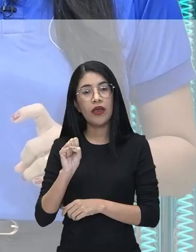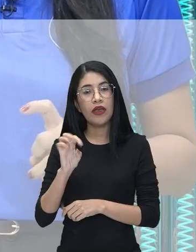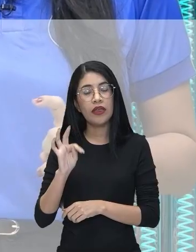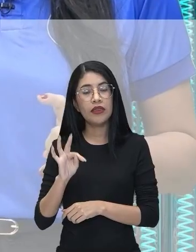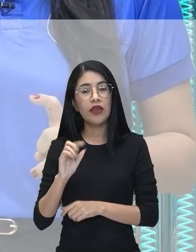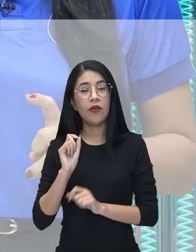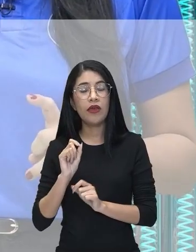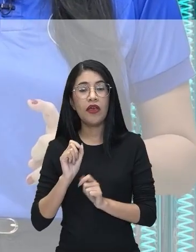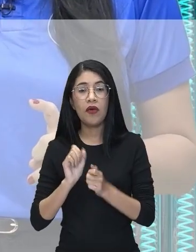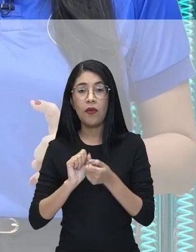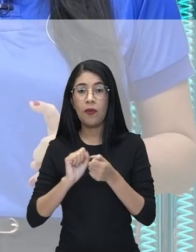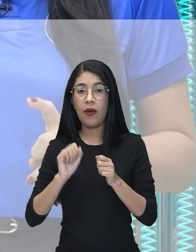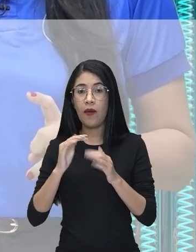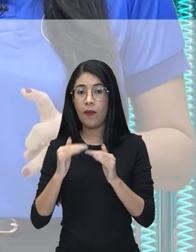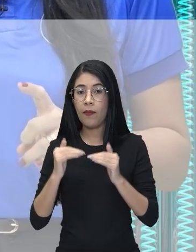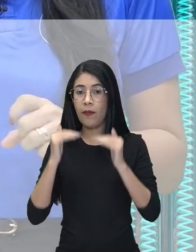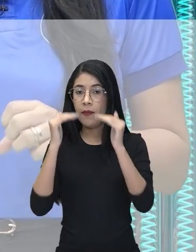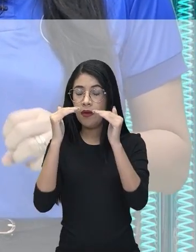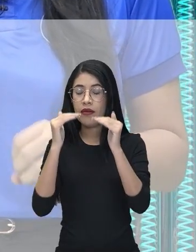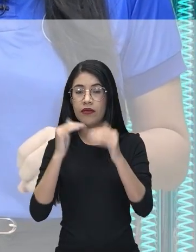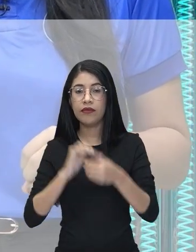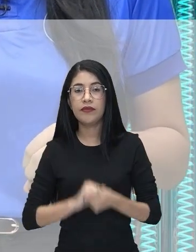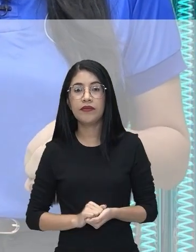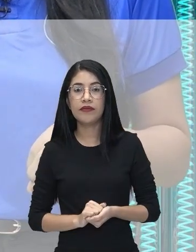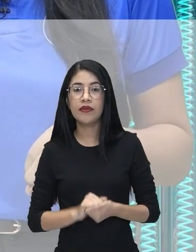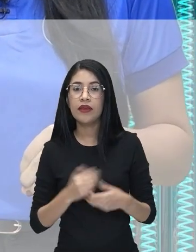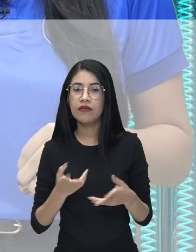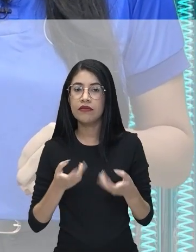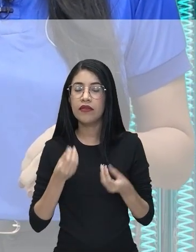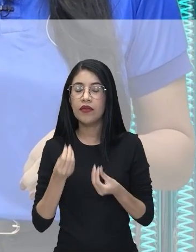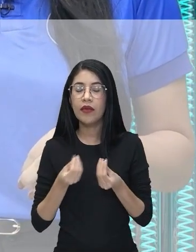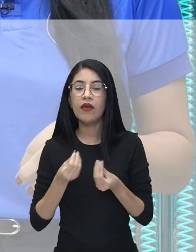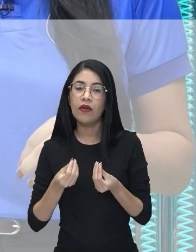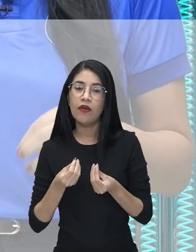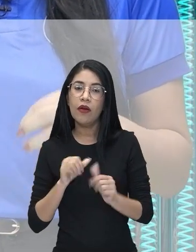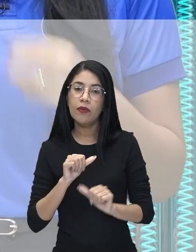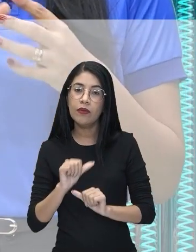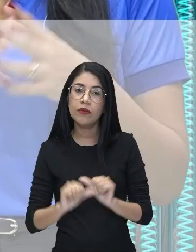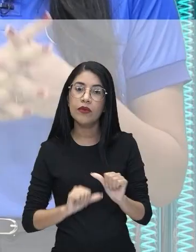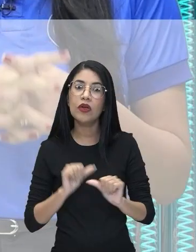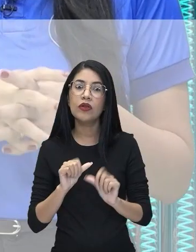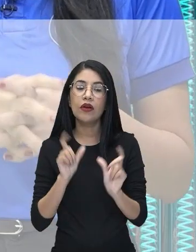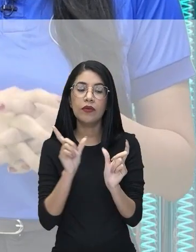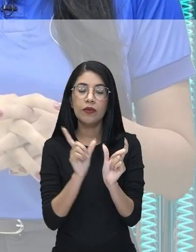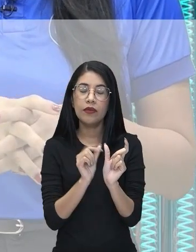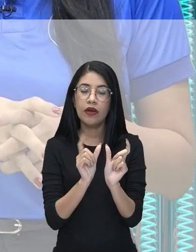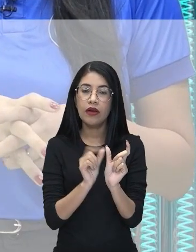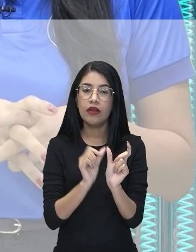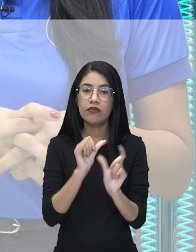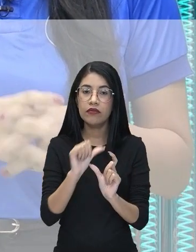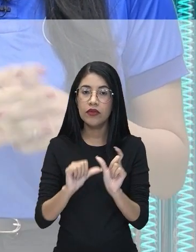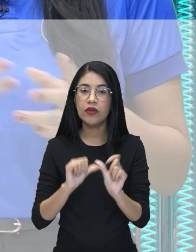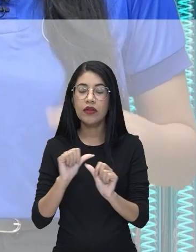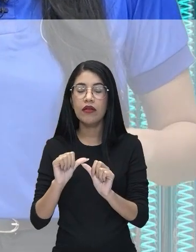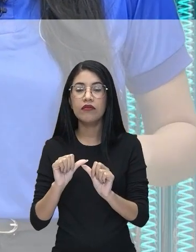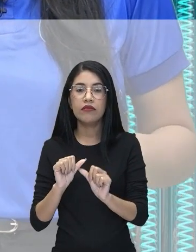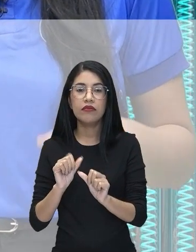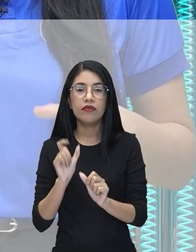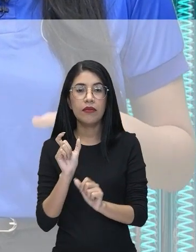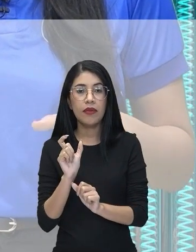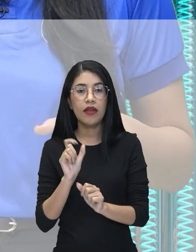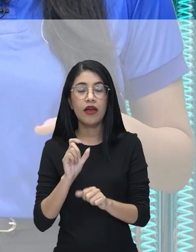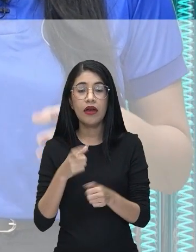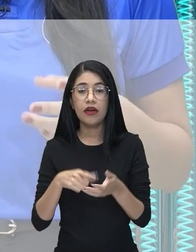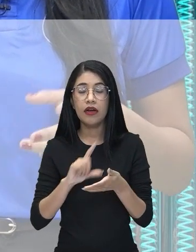maior. O maior. Então, vocês viram como esse sufixo mudou o significado, né? Nós tínhamos um